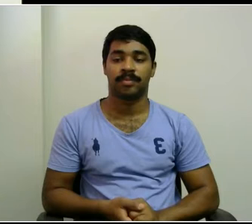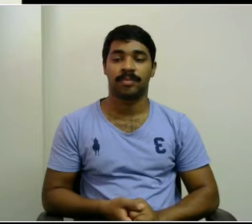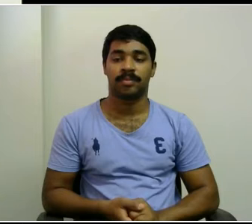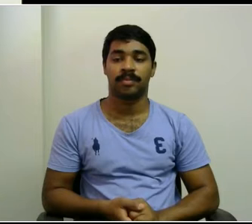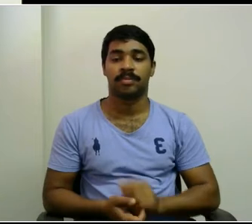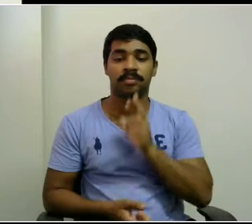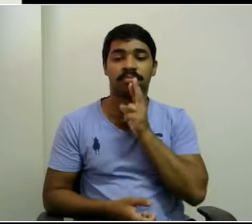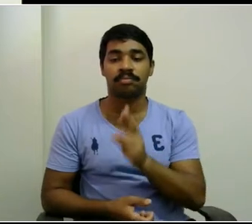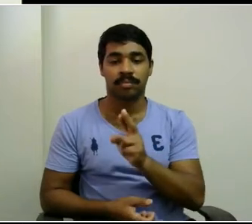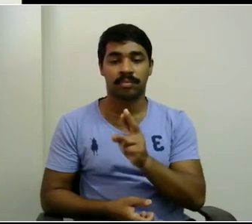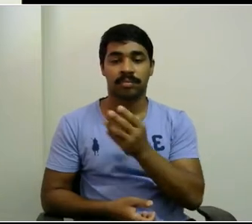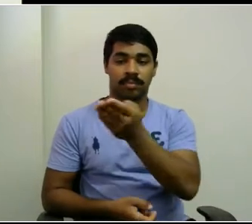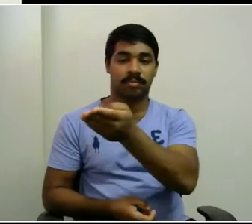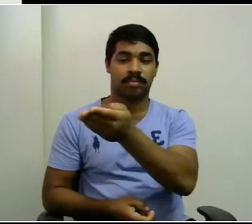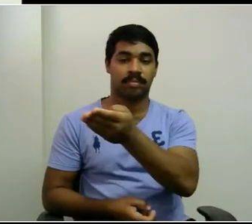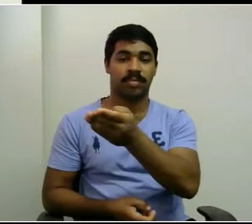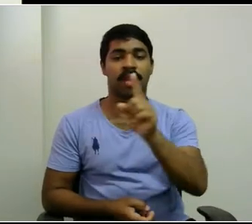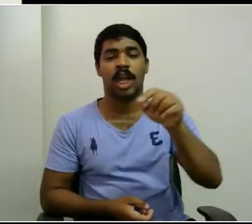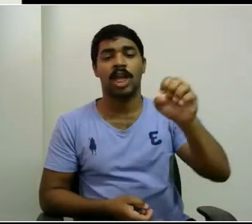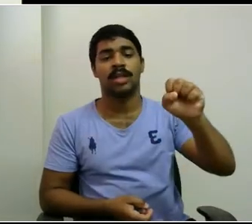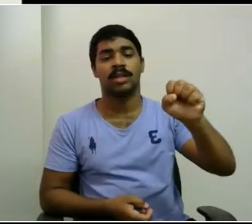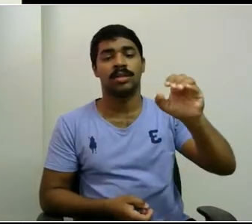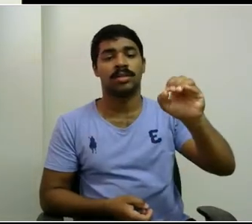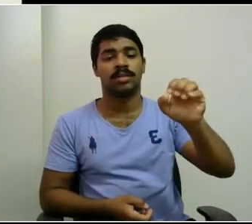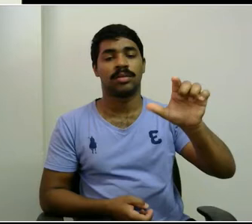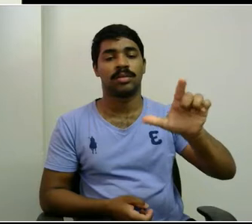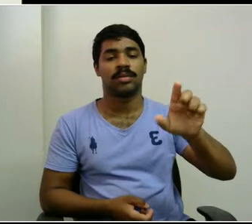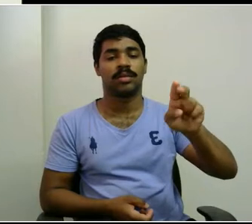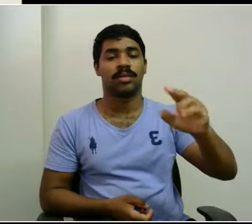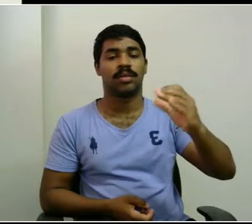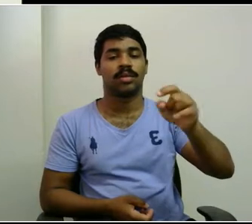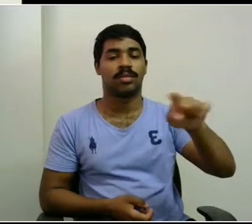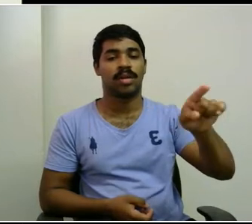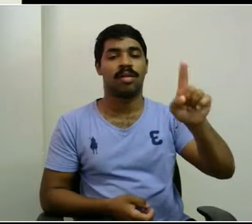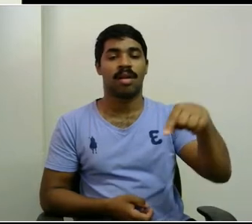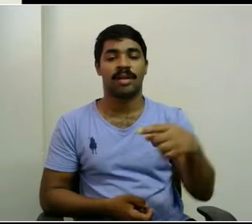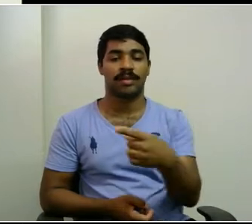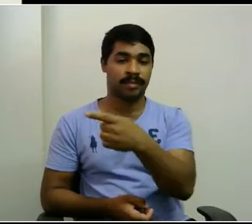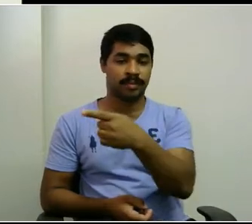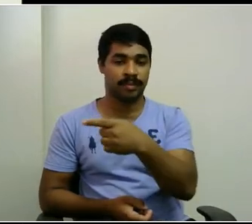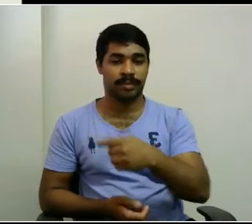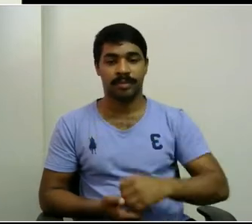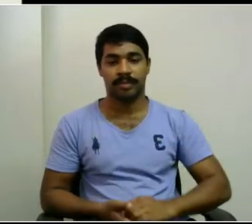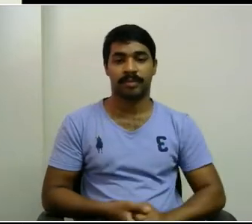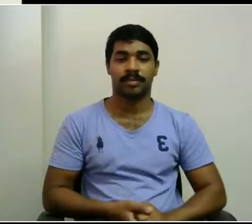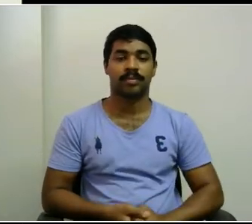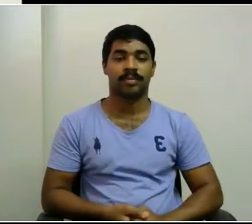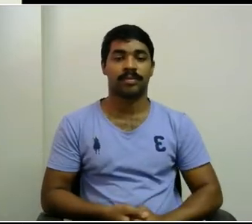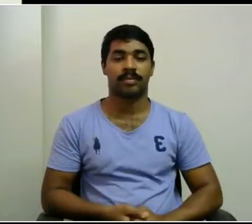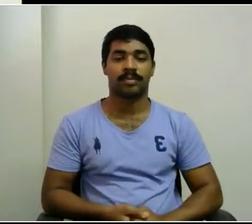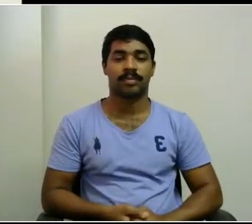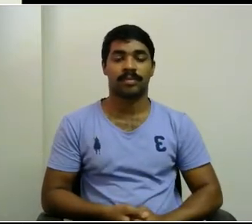Então, essa aqui seria a nossa solução da primeira inequação que estamos vendo agora. Menos